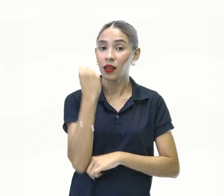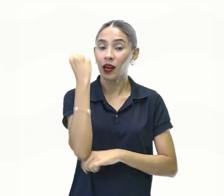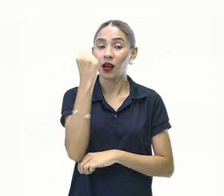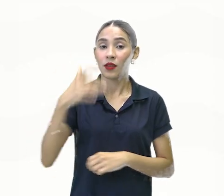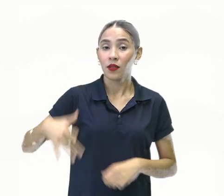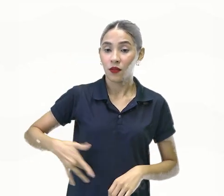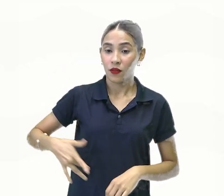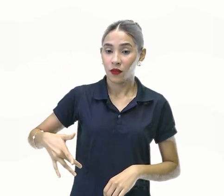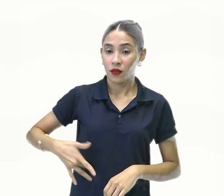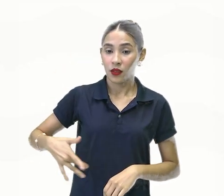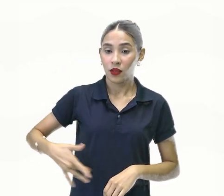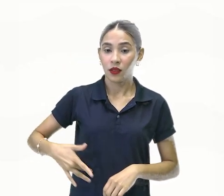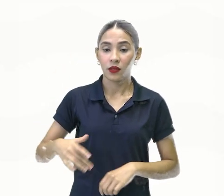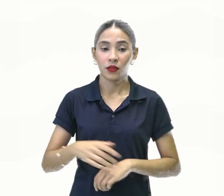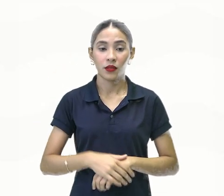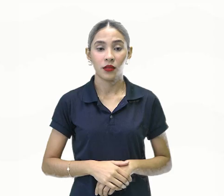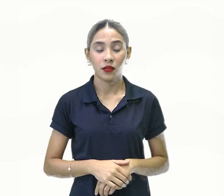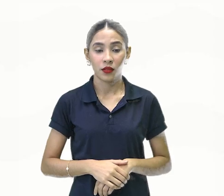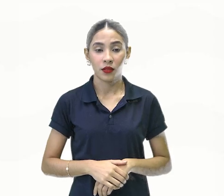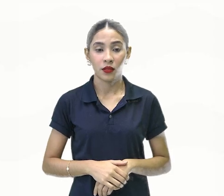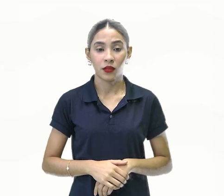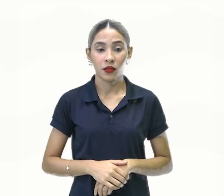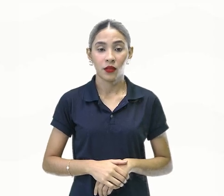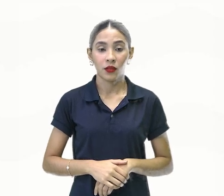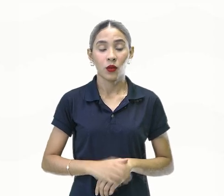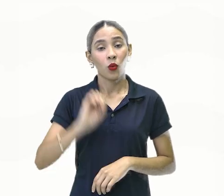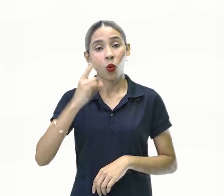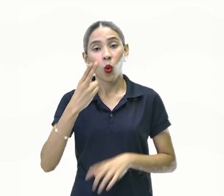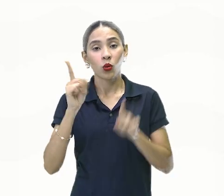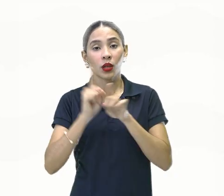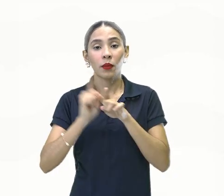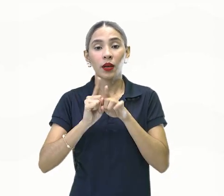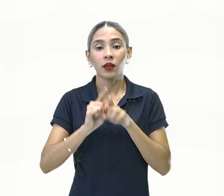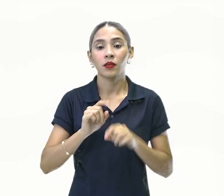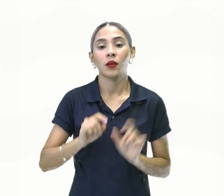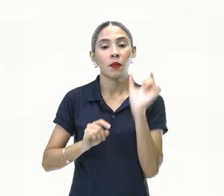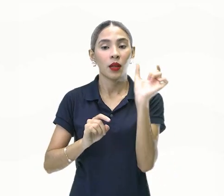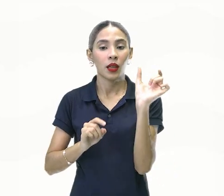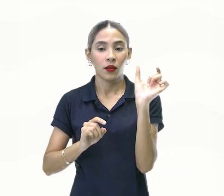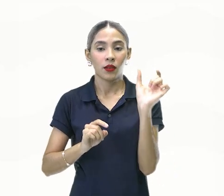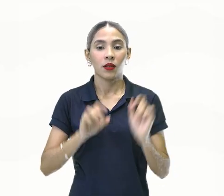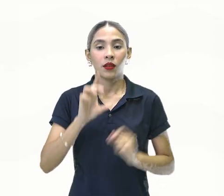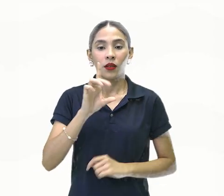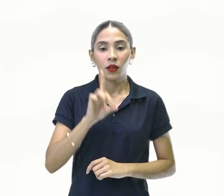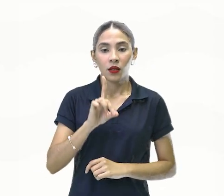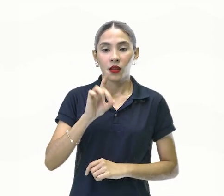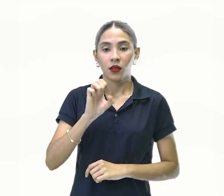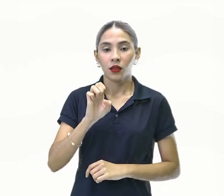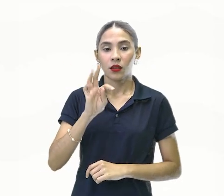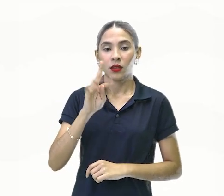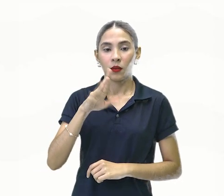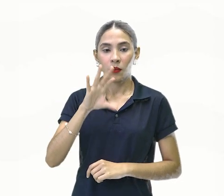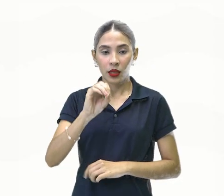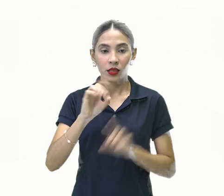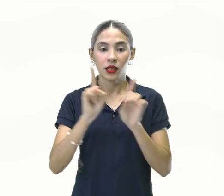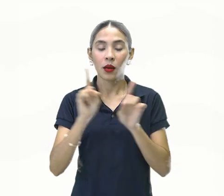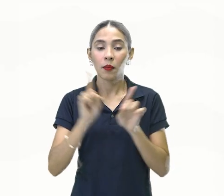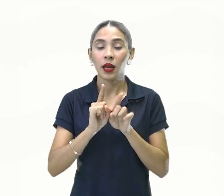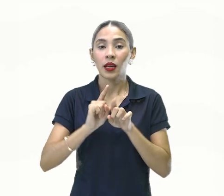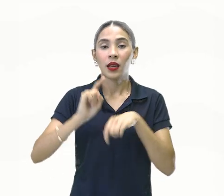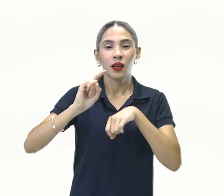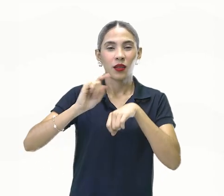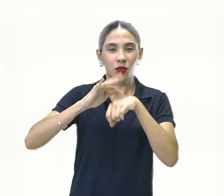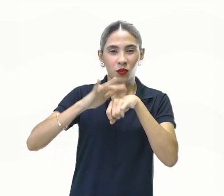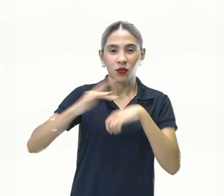fígado, tá? Ou ferimentos, né, a palavrinha damage também nesse sentido, né, de causar mal, fazer mal ao seu